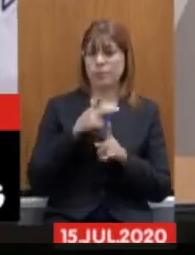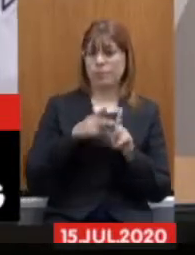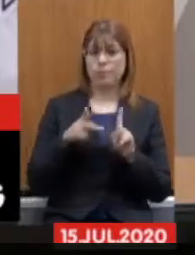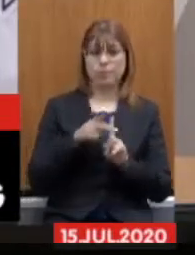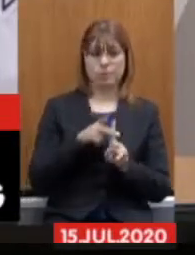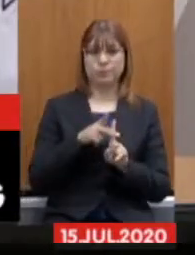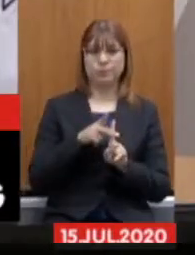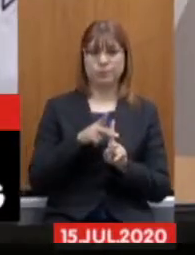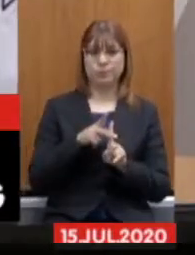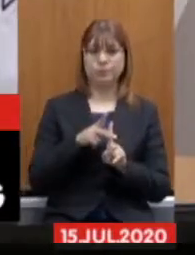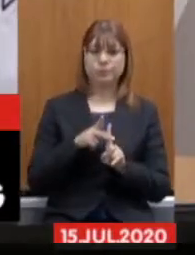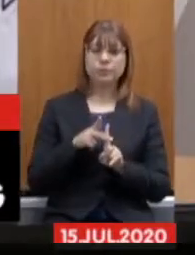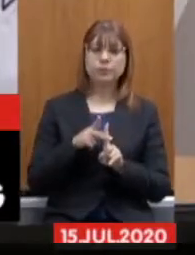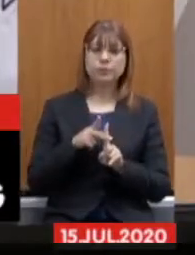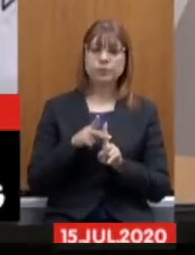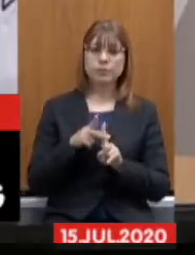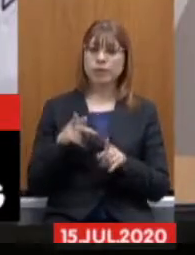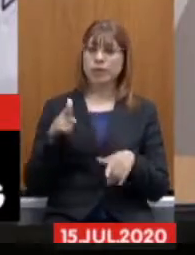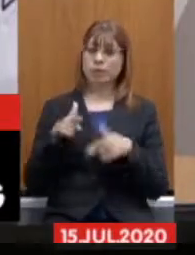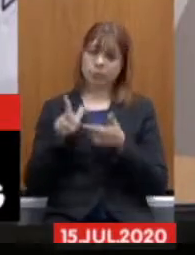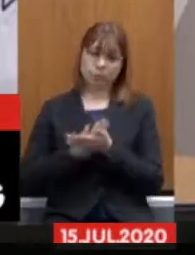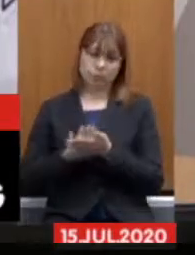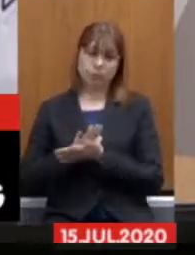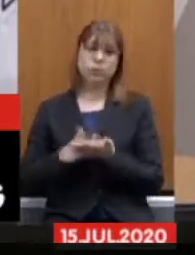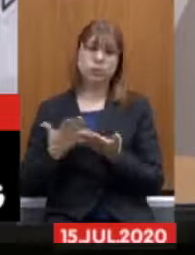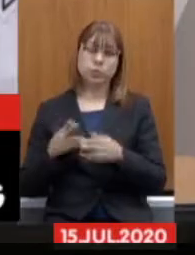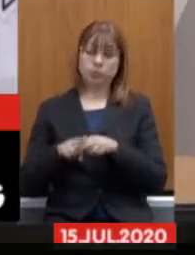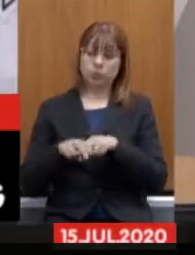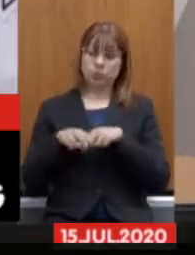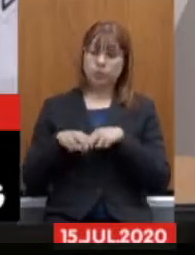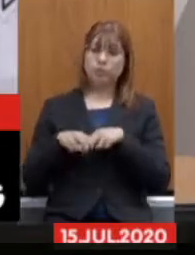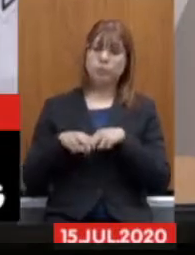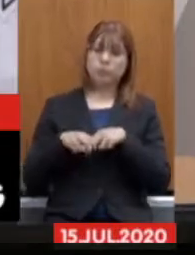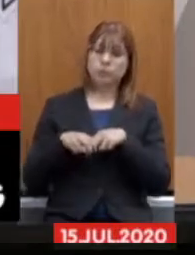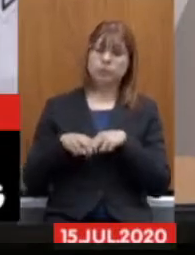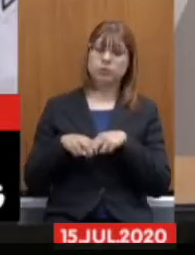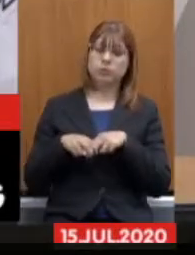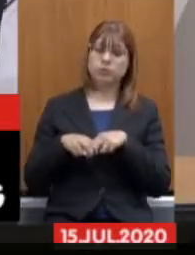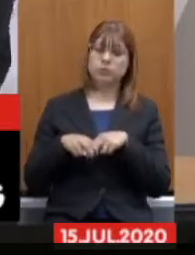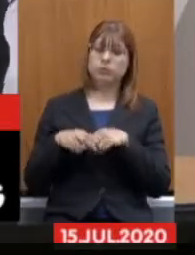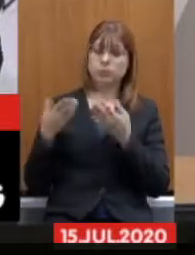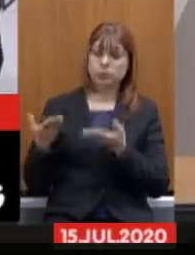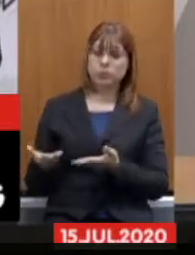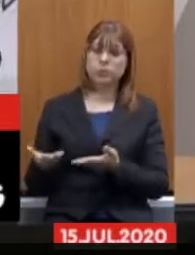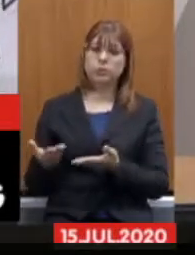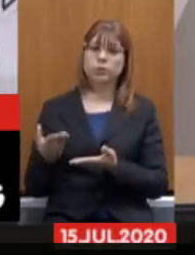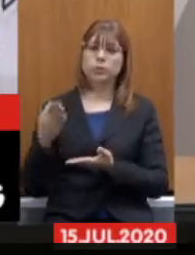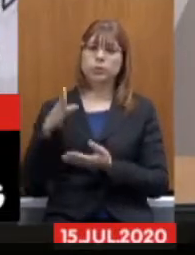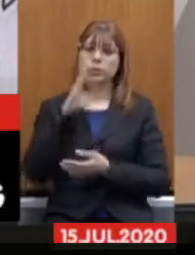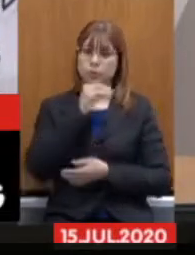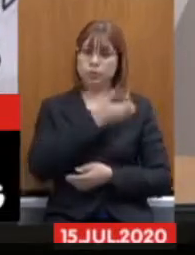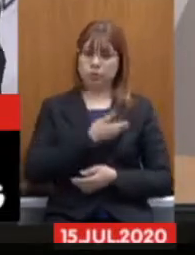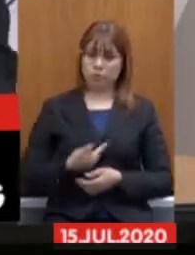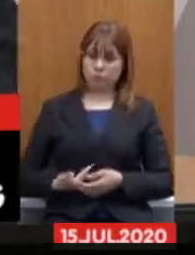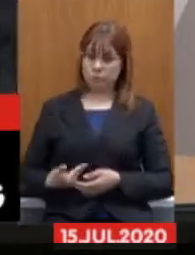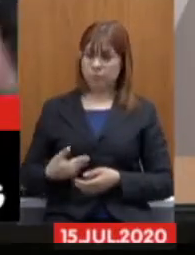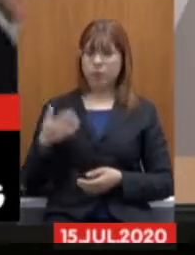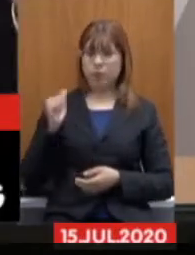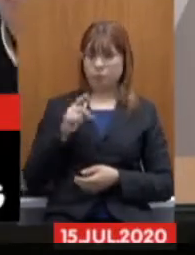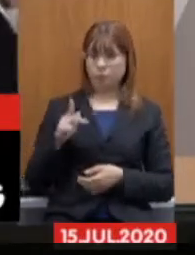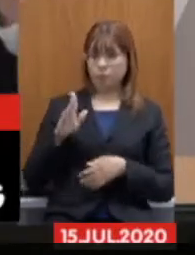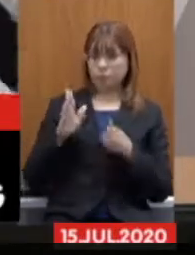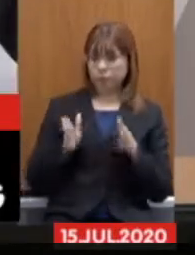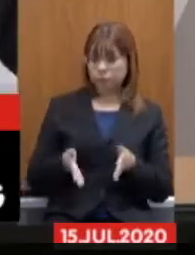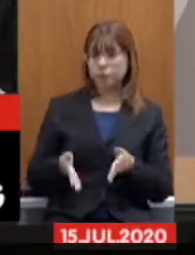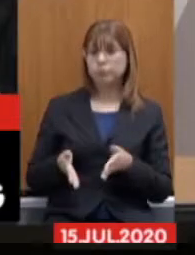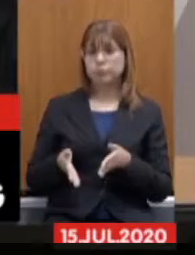o inativo então por uma questão de isonomia o servidor e é público inativo ele não